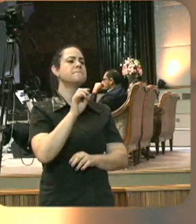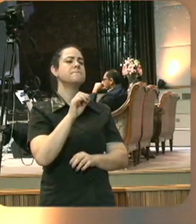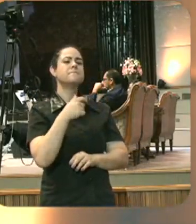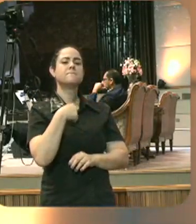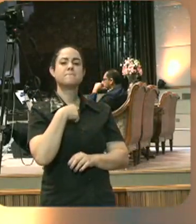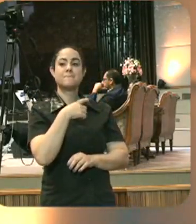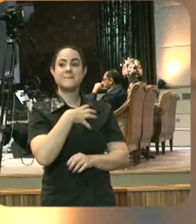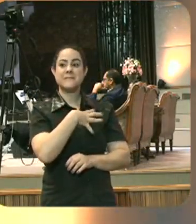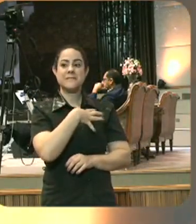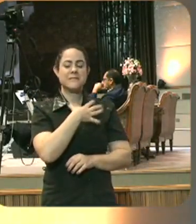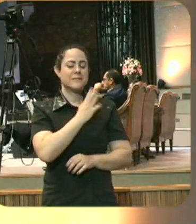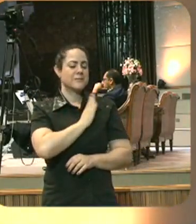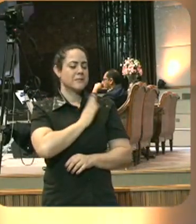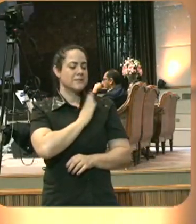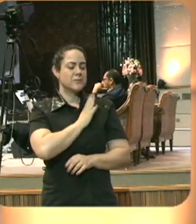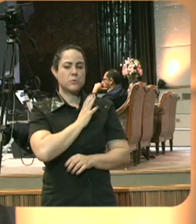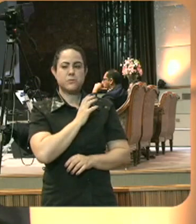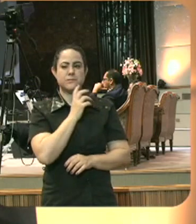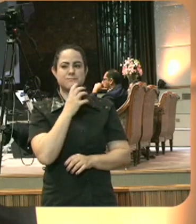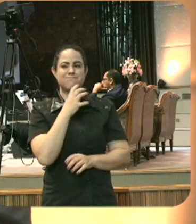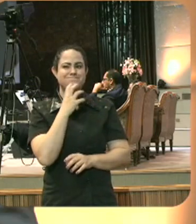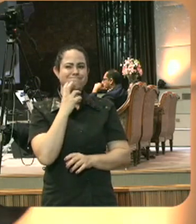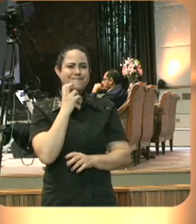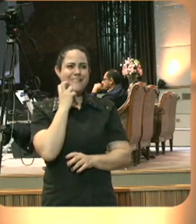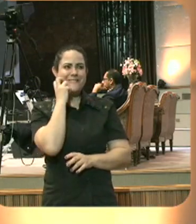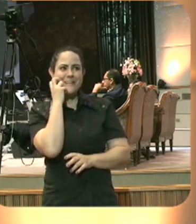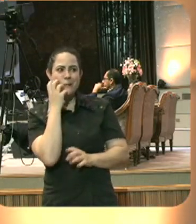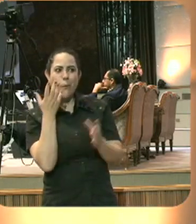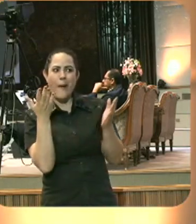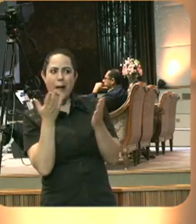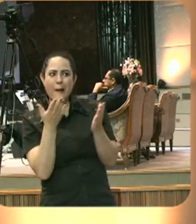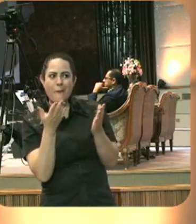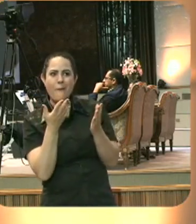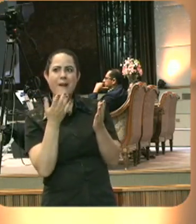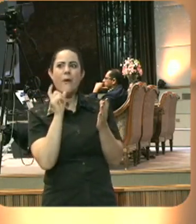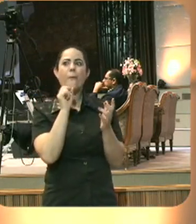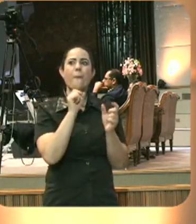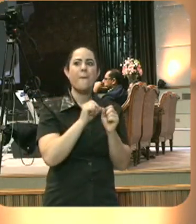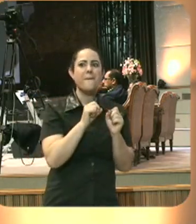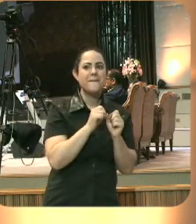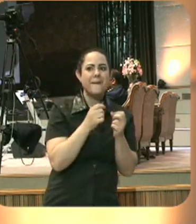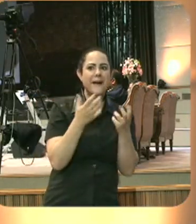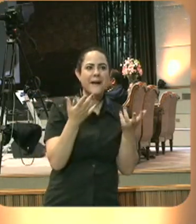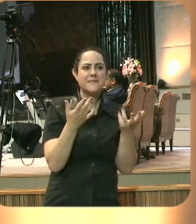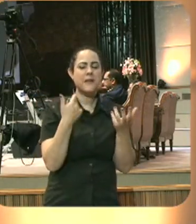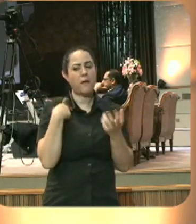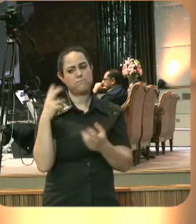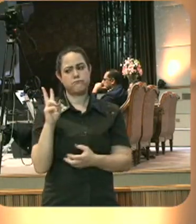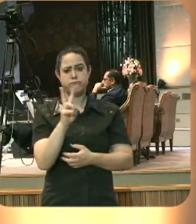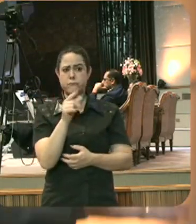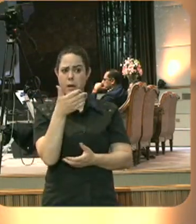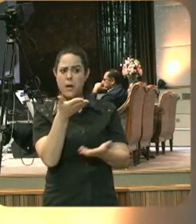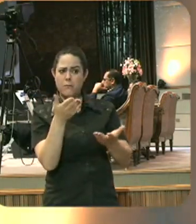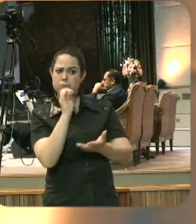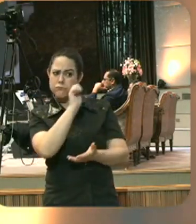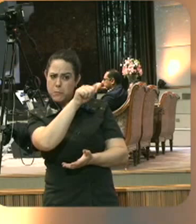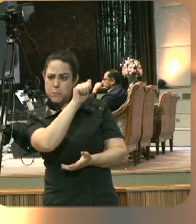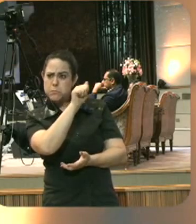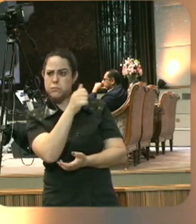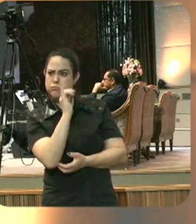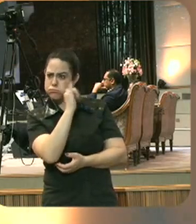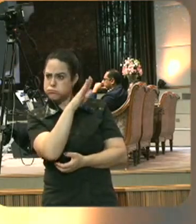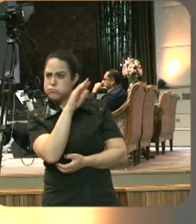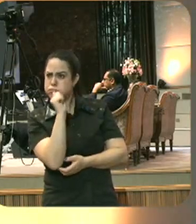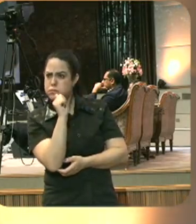com o coração relutante. E agora? O que a gente faz? Bom, a gente veio até aqui, então vamos falar com